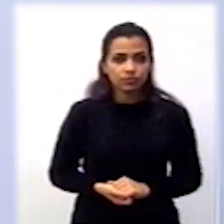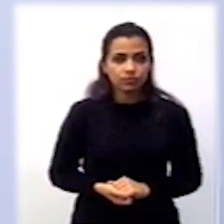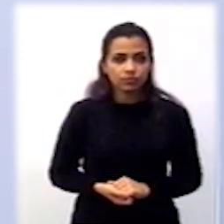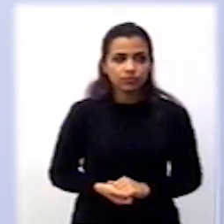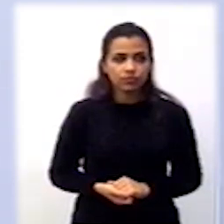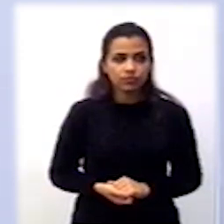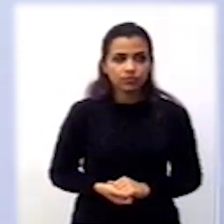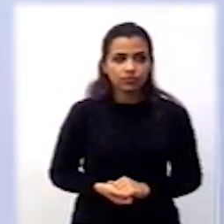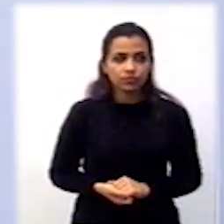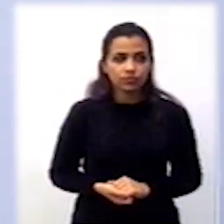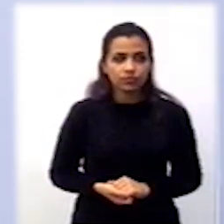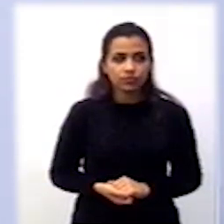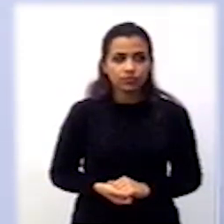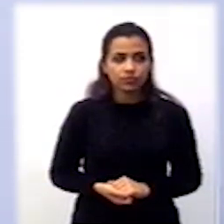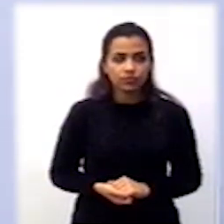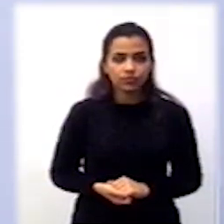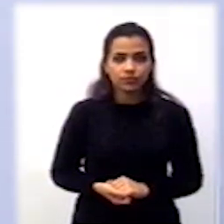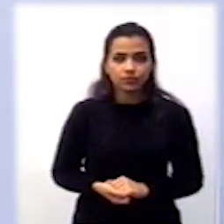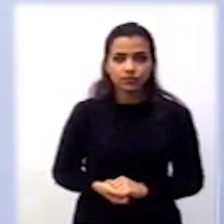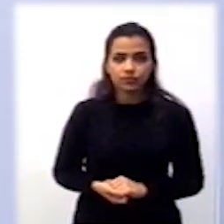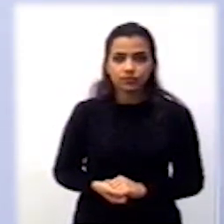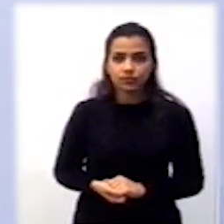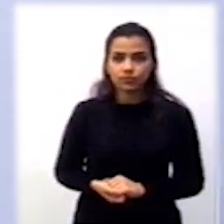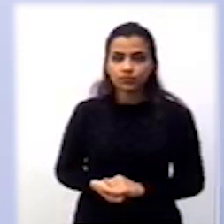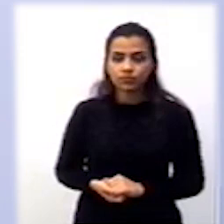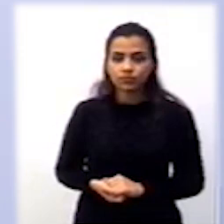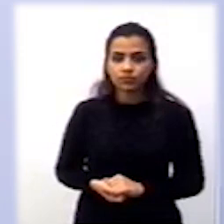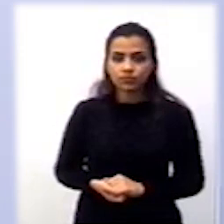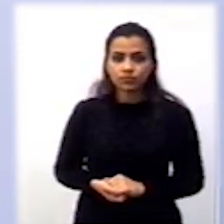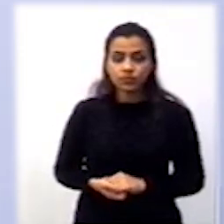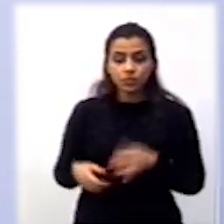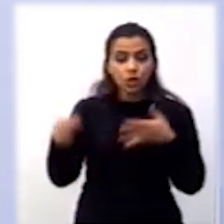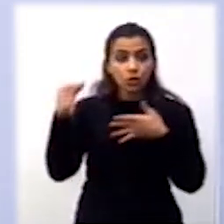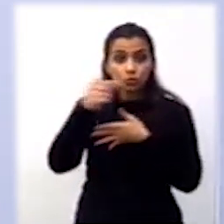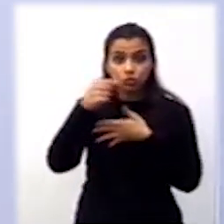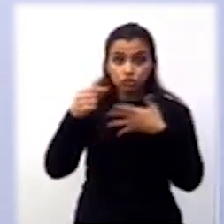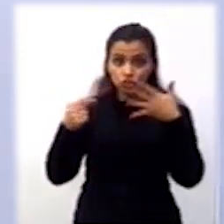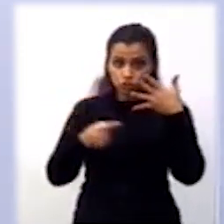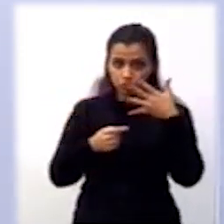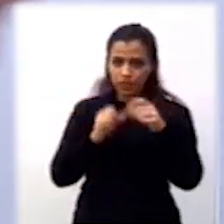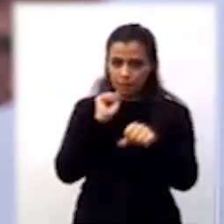tá? Classificação. Quais são os tipos, deixa eu ver se está